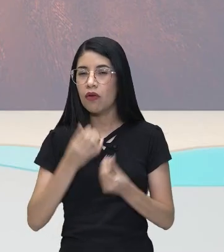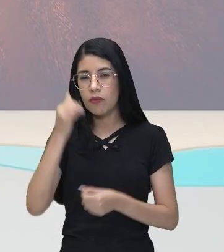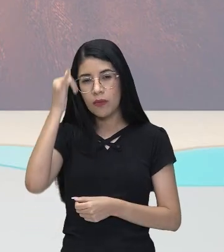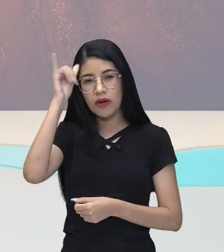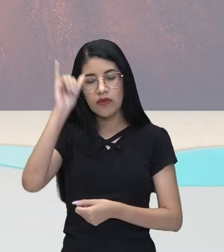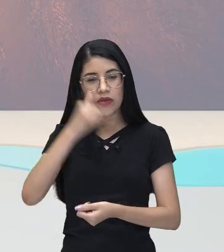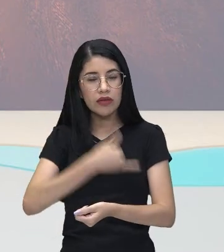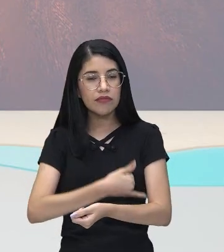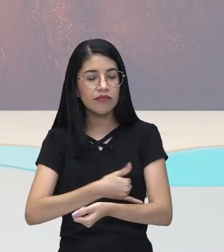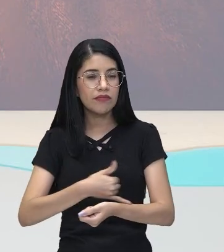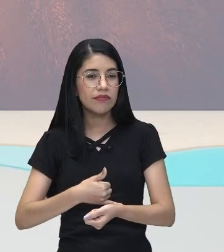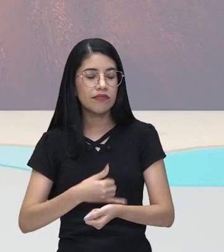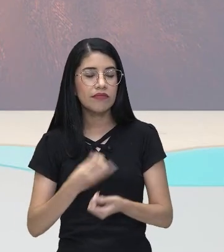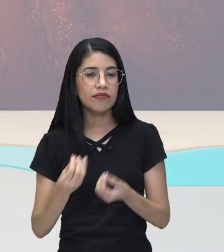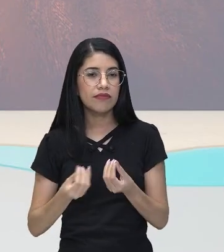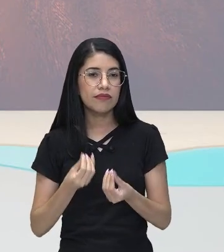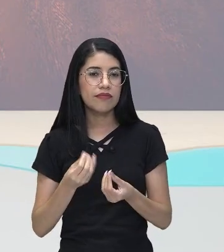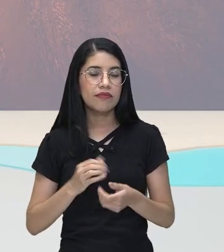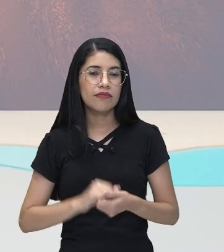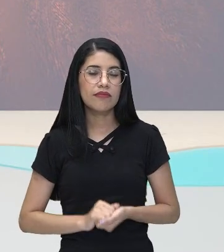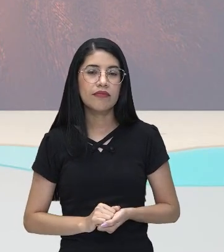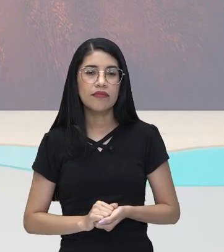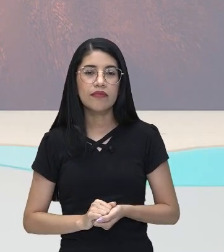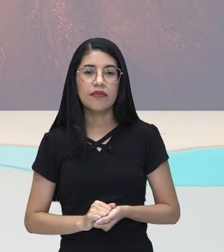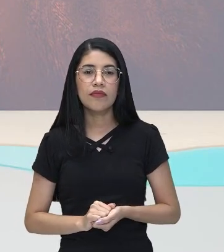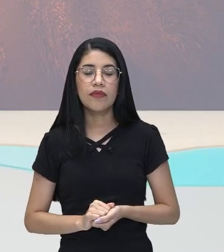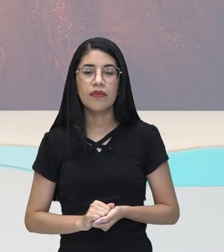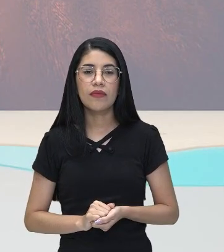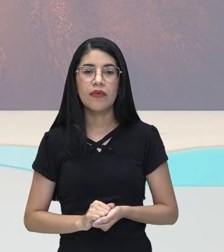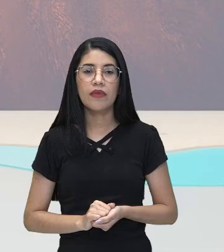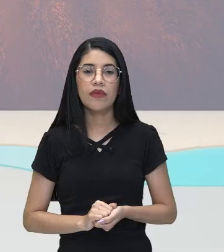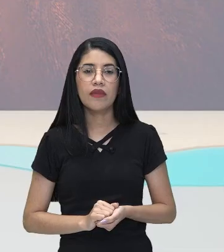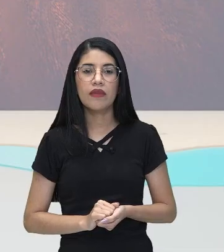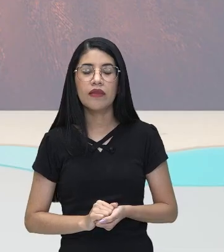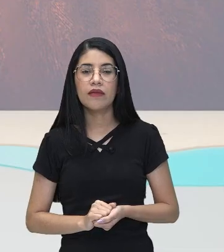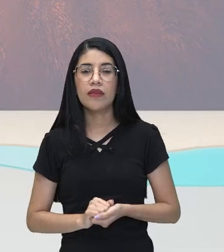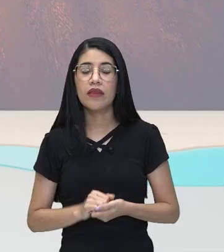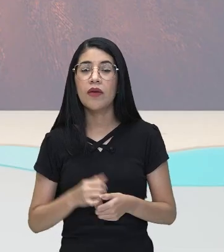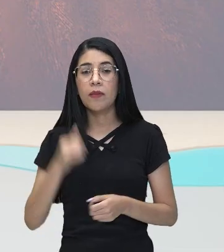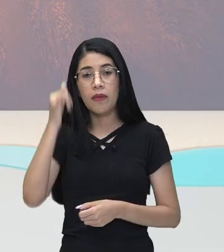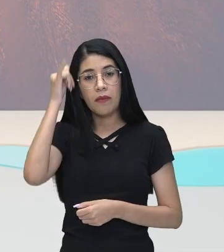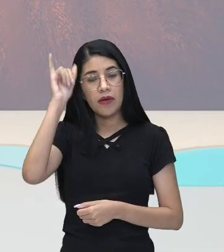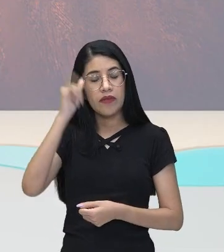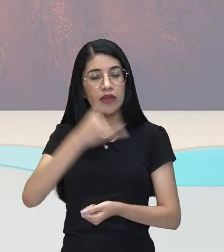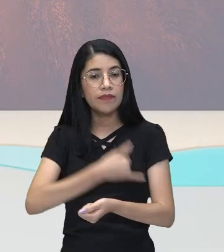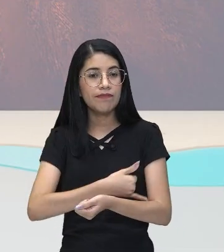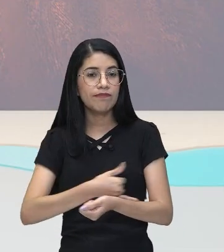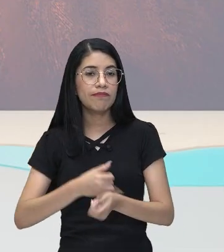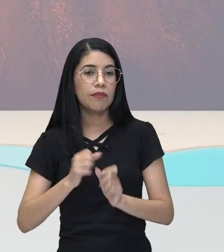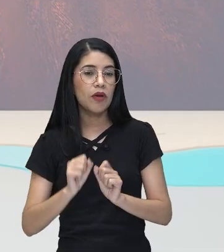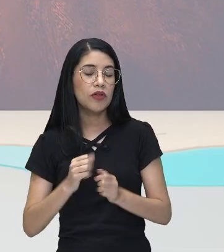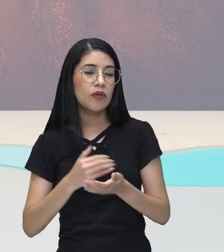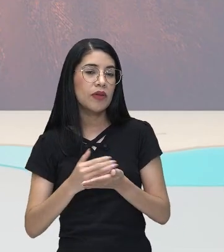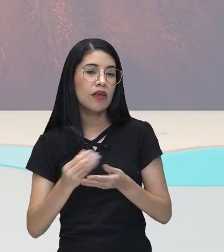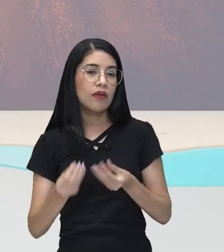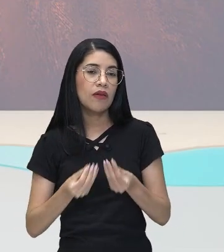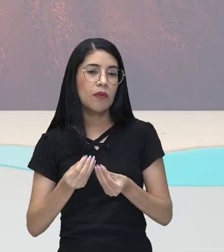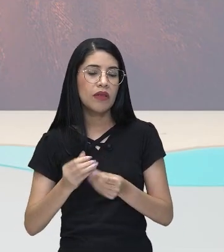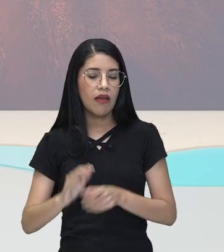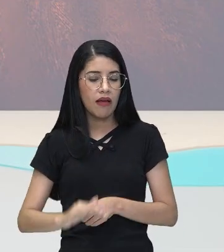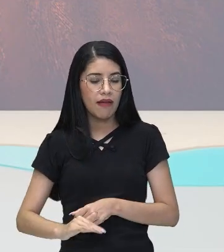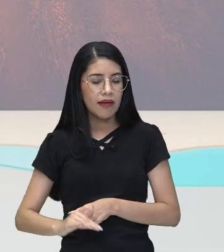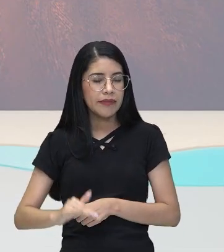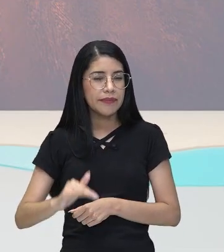da dislipidemia. O que a gente precisa, professor? Vamos ver aí, ó, rapidinho, hein? A prevenção da dislipidemia pode ser iniciada ainda na